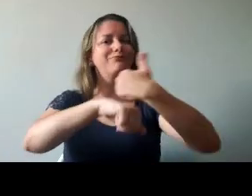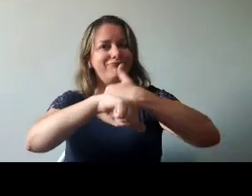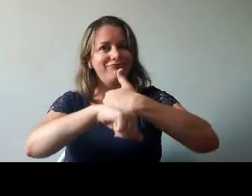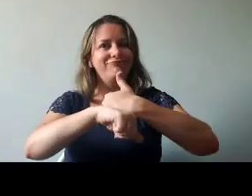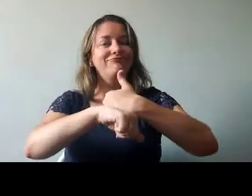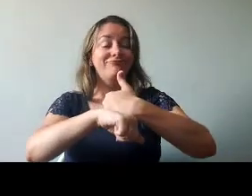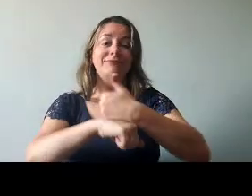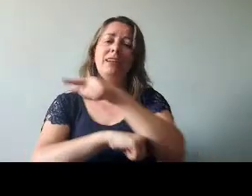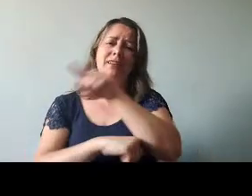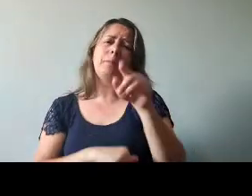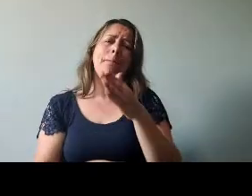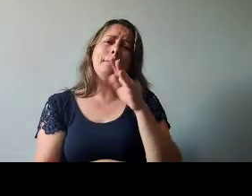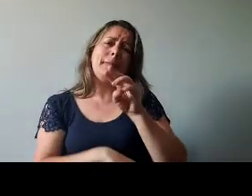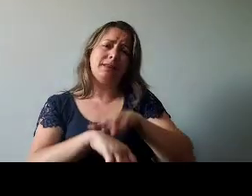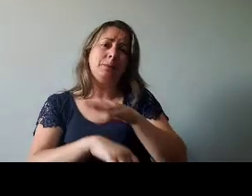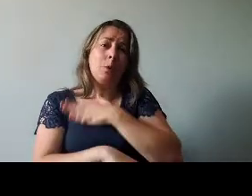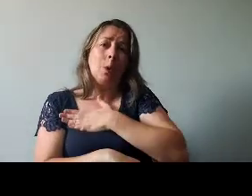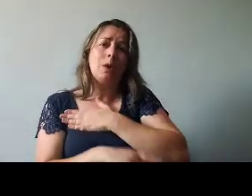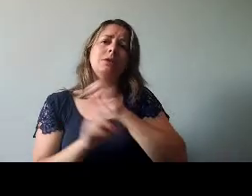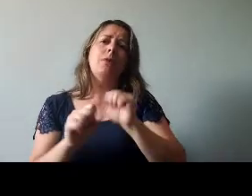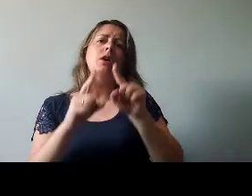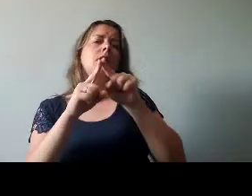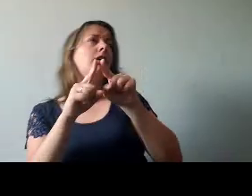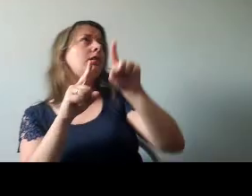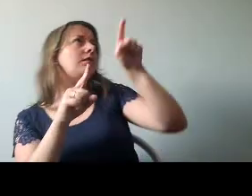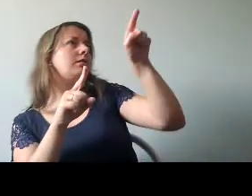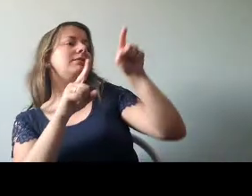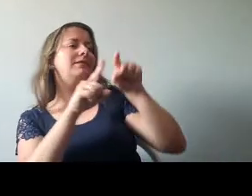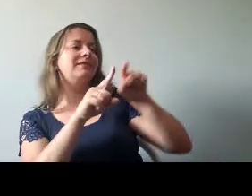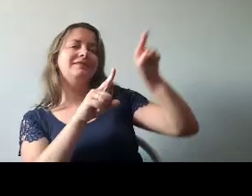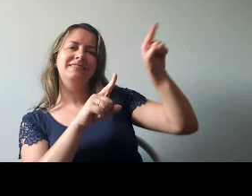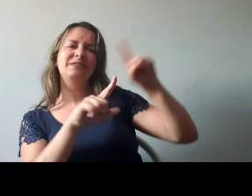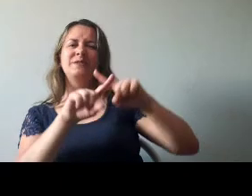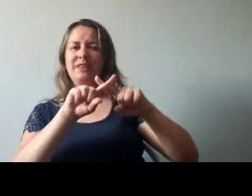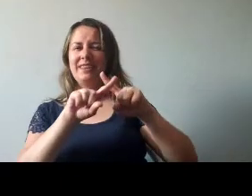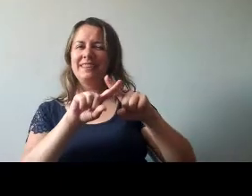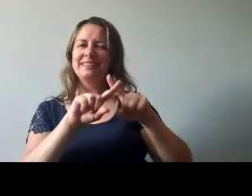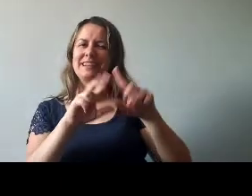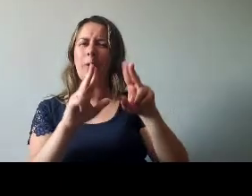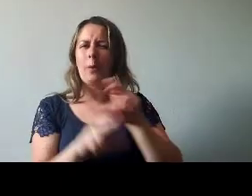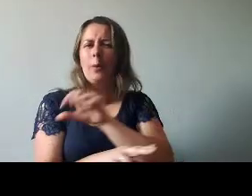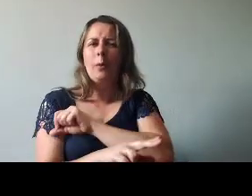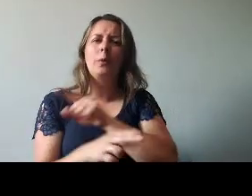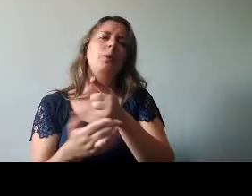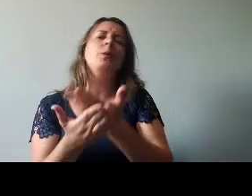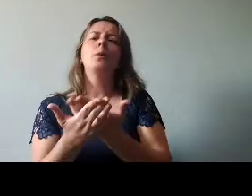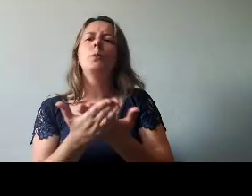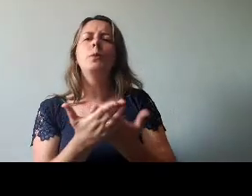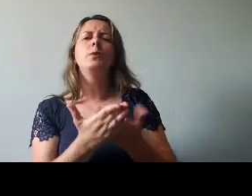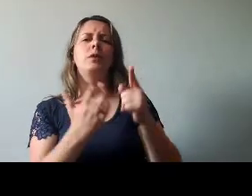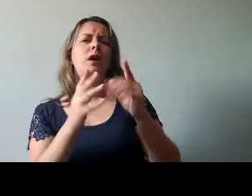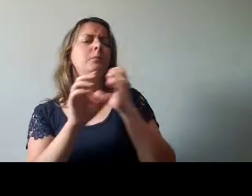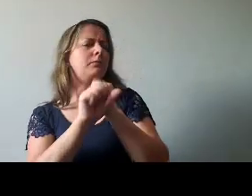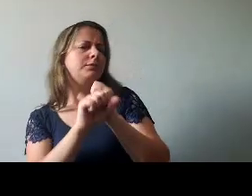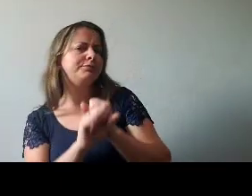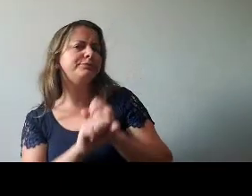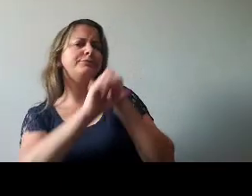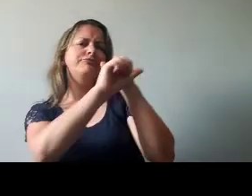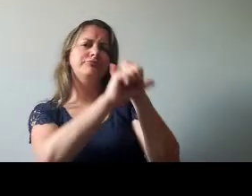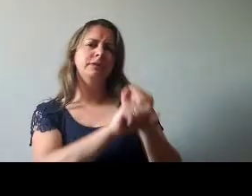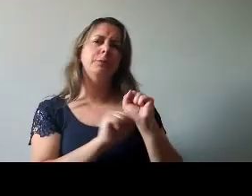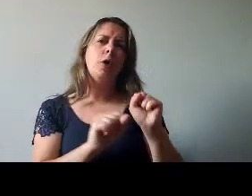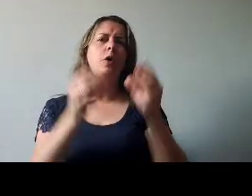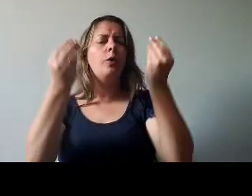de matemática pode pegar isso aqui. Aqui é um produto notável, inclusive, pode desenvolver esse produto notável. Depois vai ter que